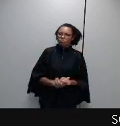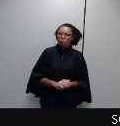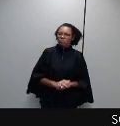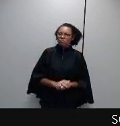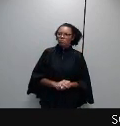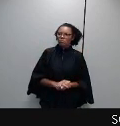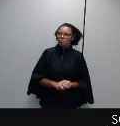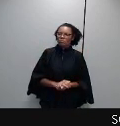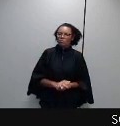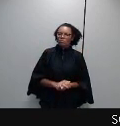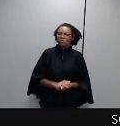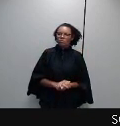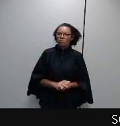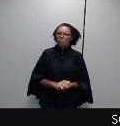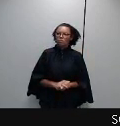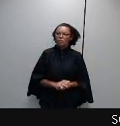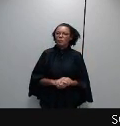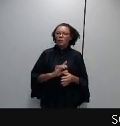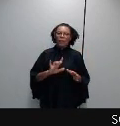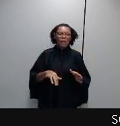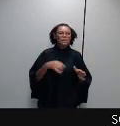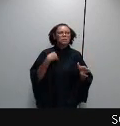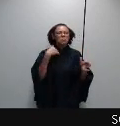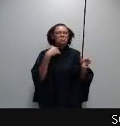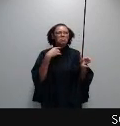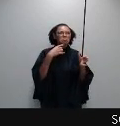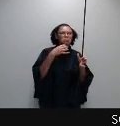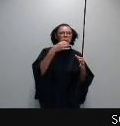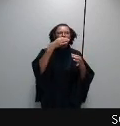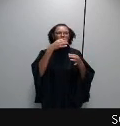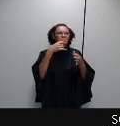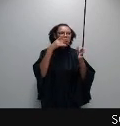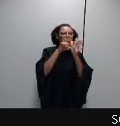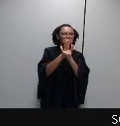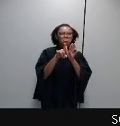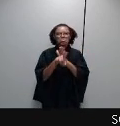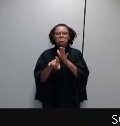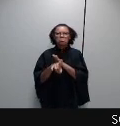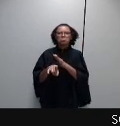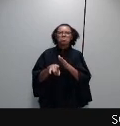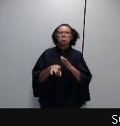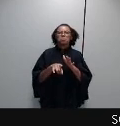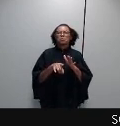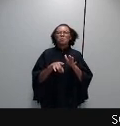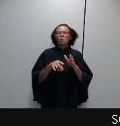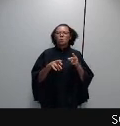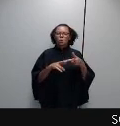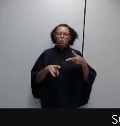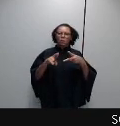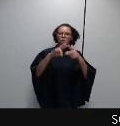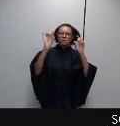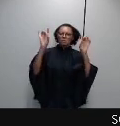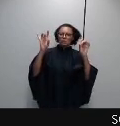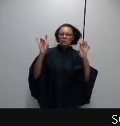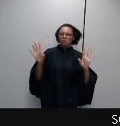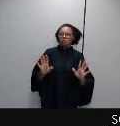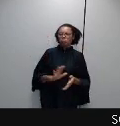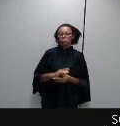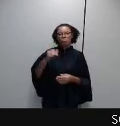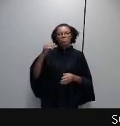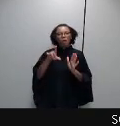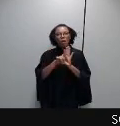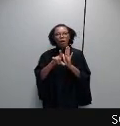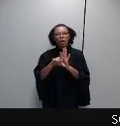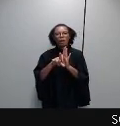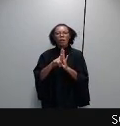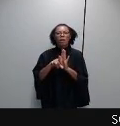e essa esse questionamento trazido no recurso especial que a lei de execução fiscal diz olha a execução